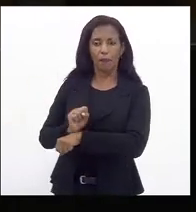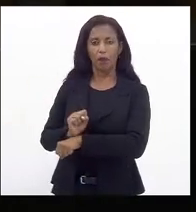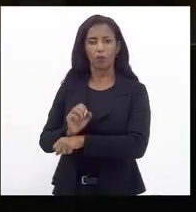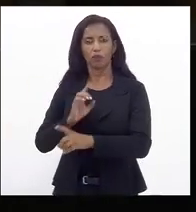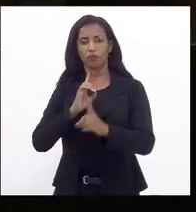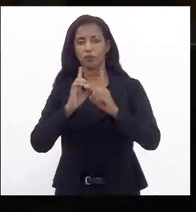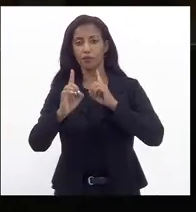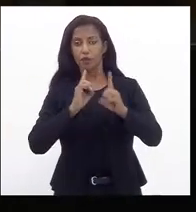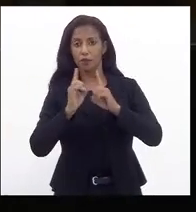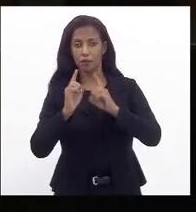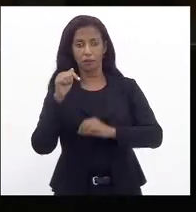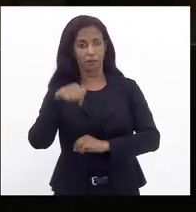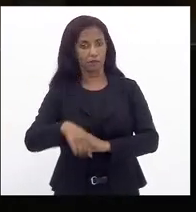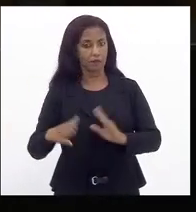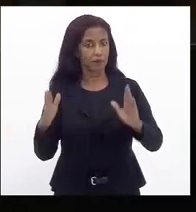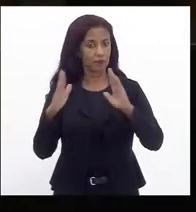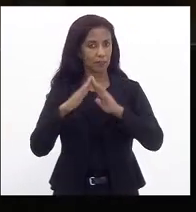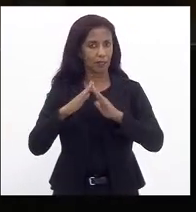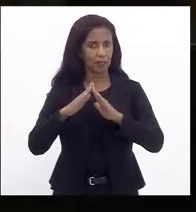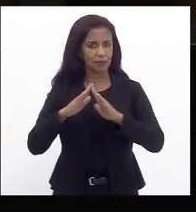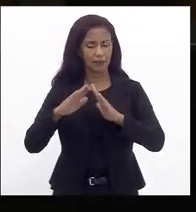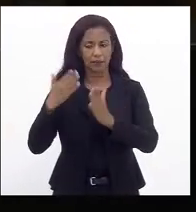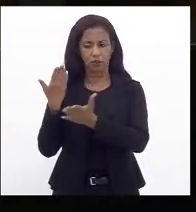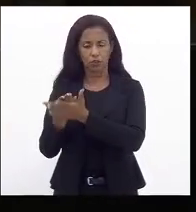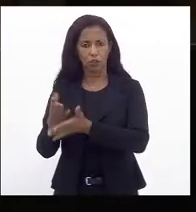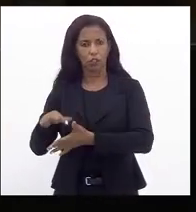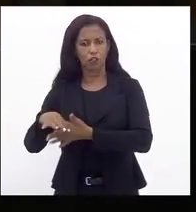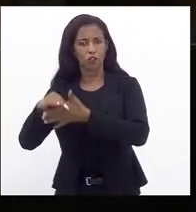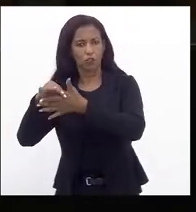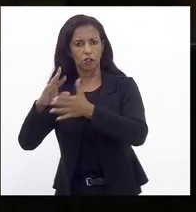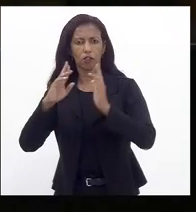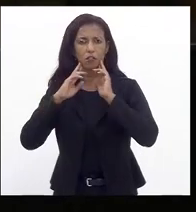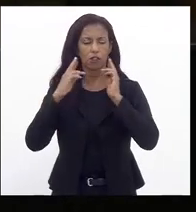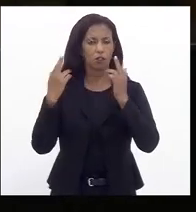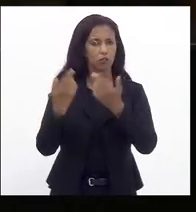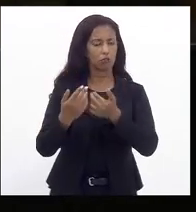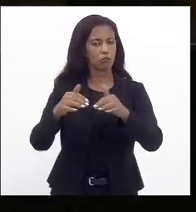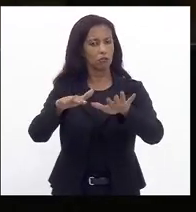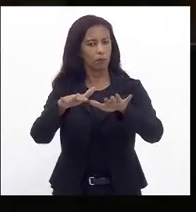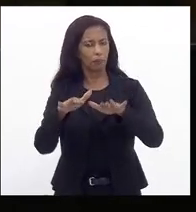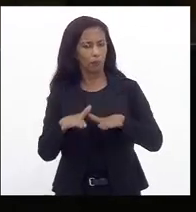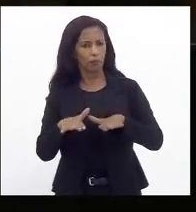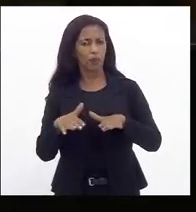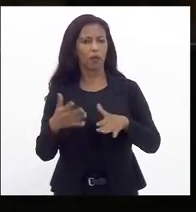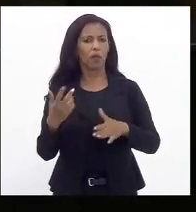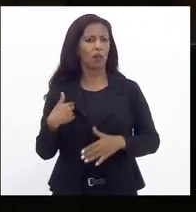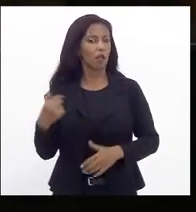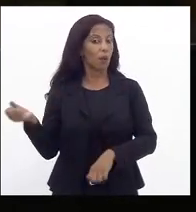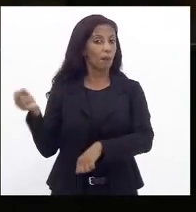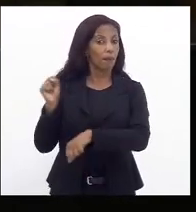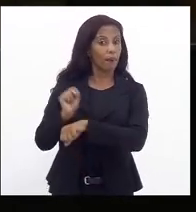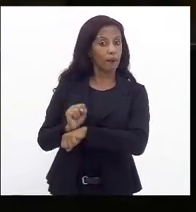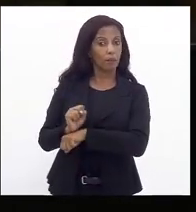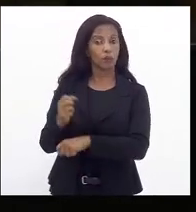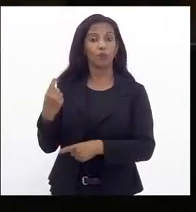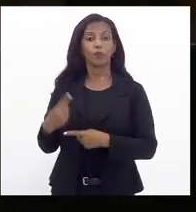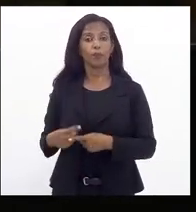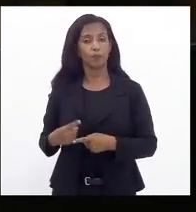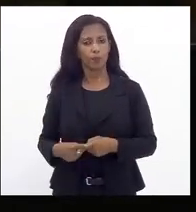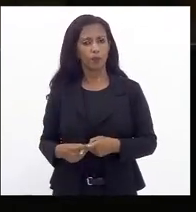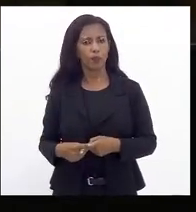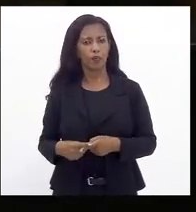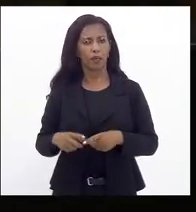debate dentro dessa casa no colégio de líderes nas audiências públicas não deixamos de fazê-lo porque